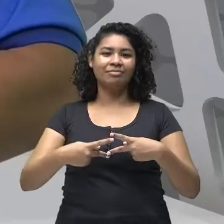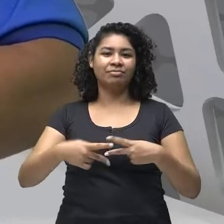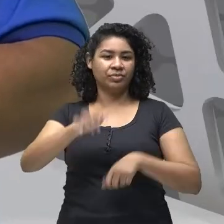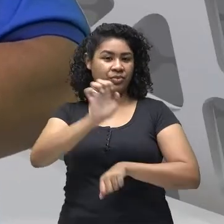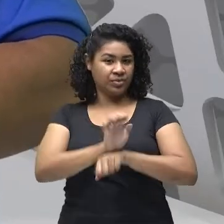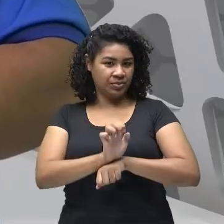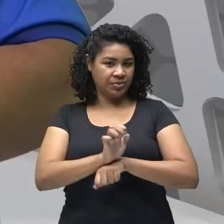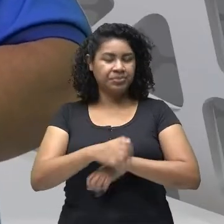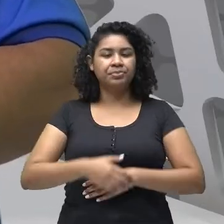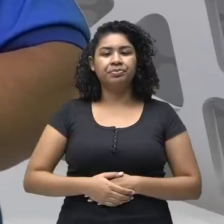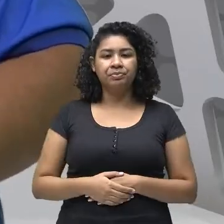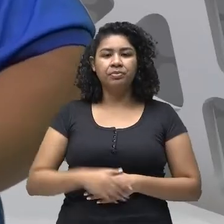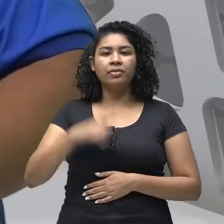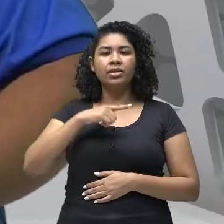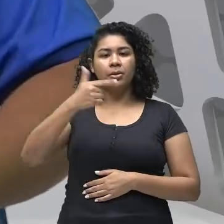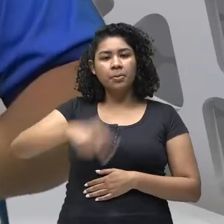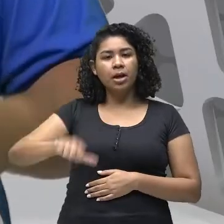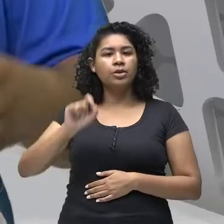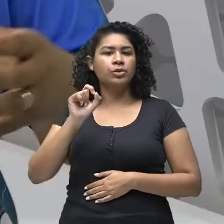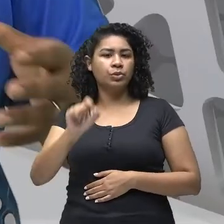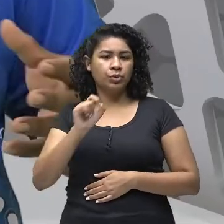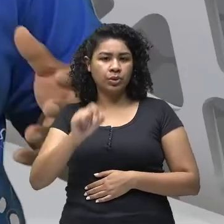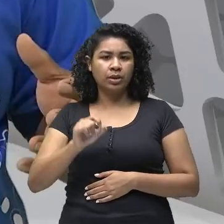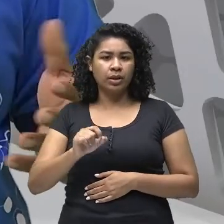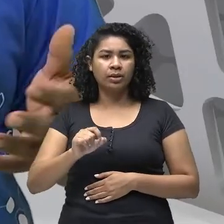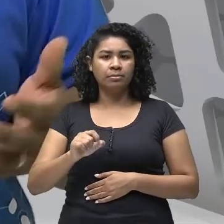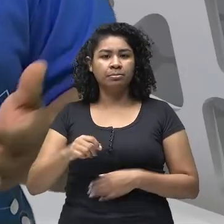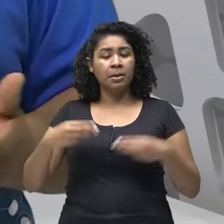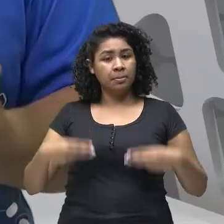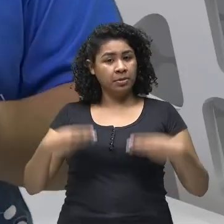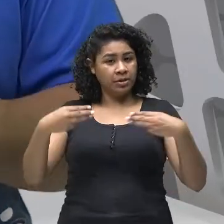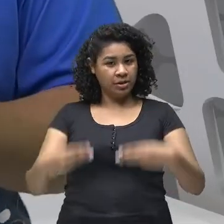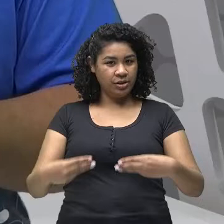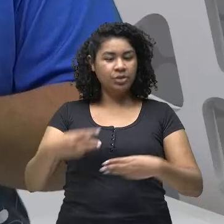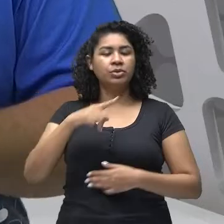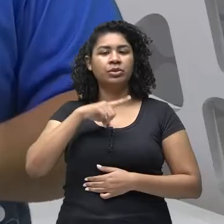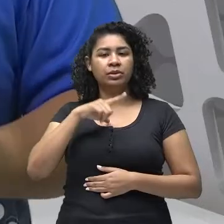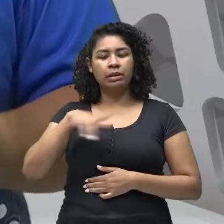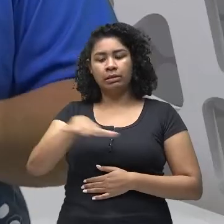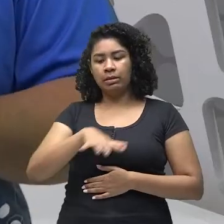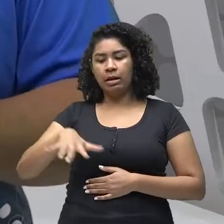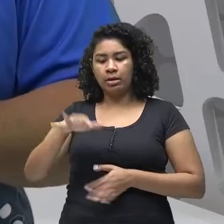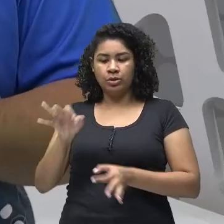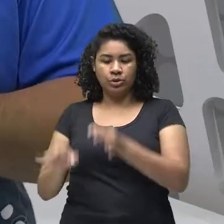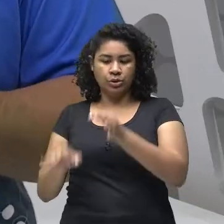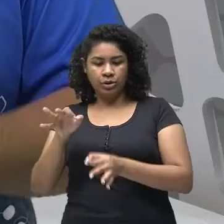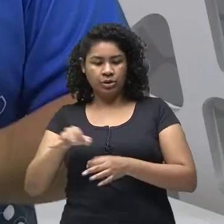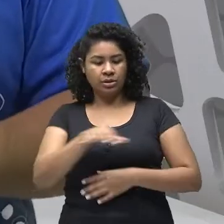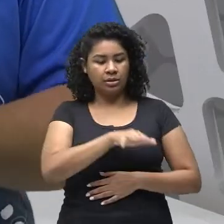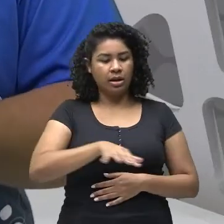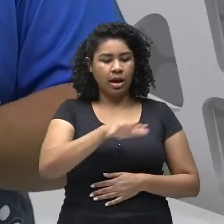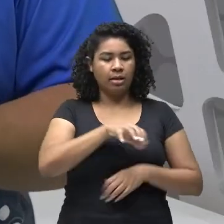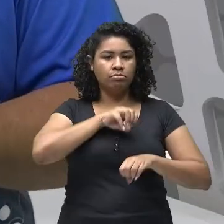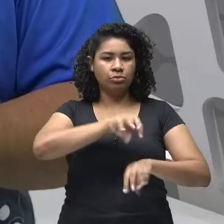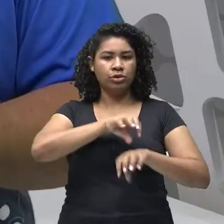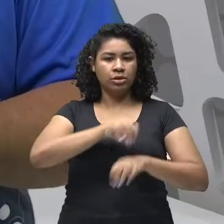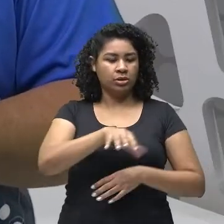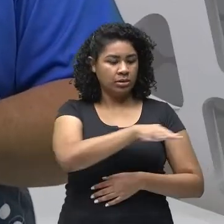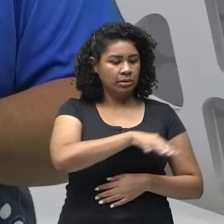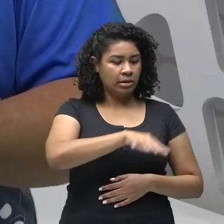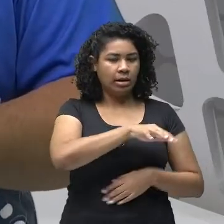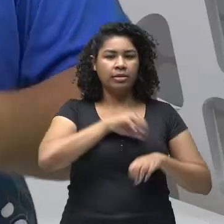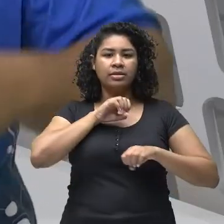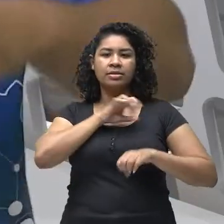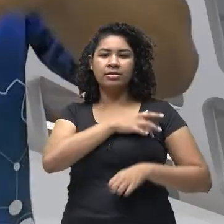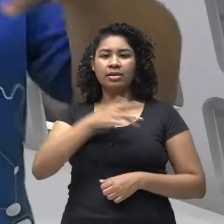disso, ainda temos corpos de ministros que ajudam na questão da justiça, da educação e da saúde. Então é